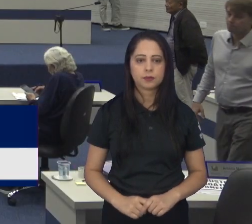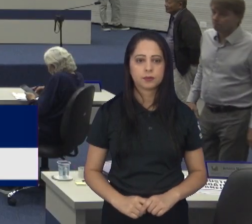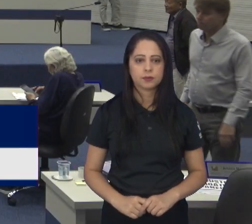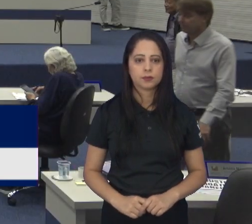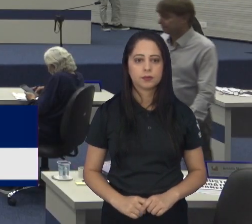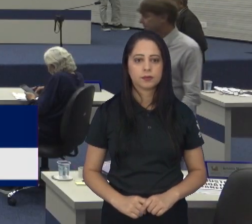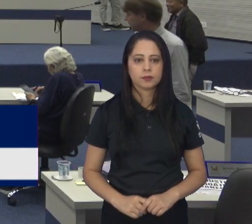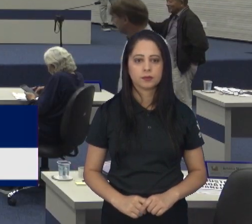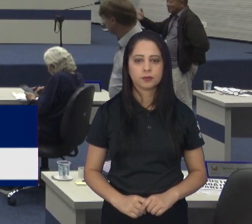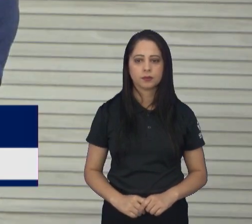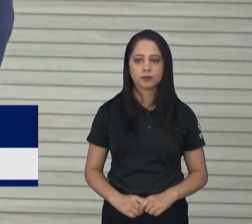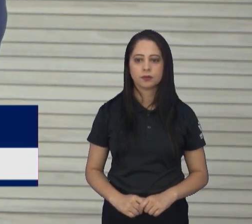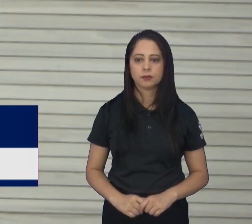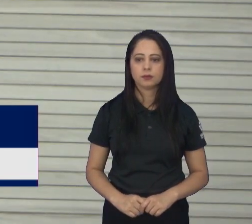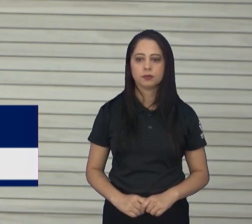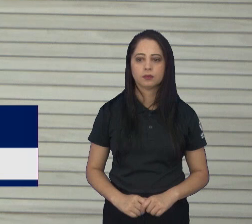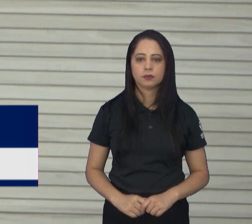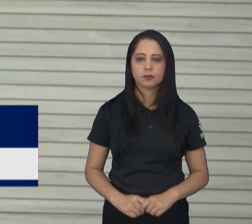Agora volta.